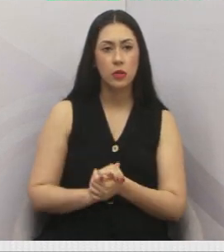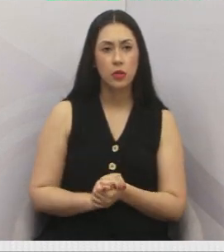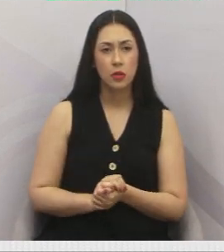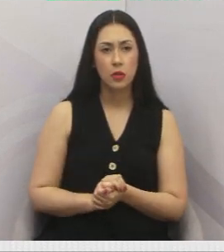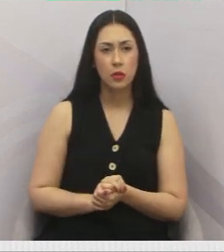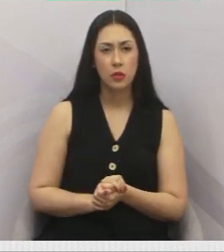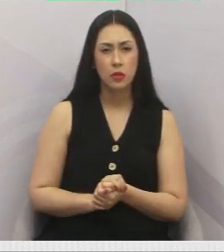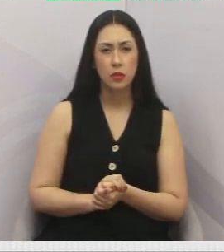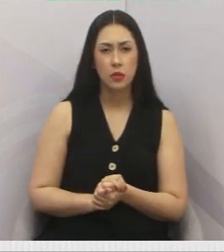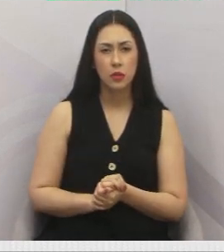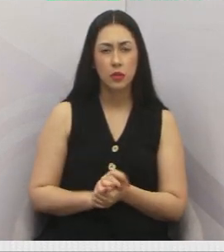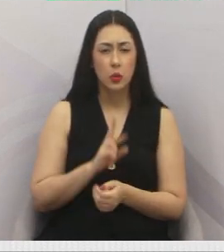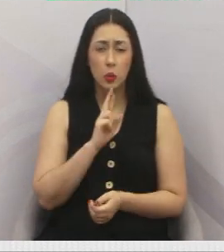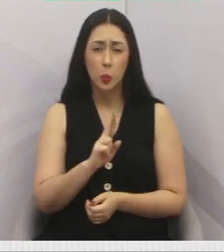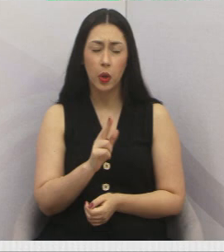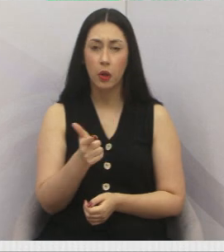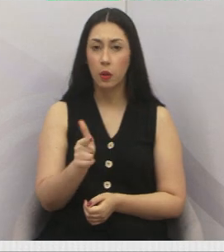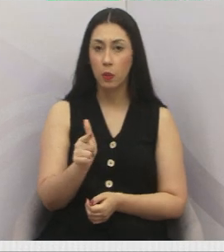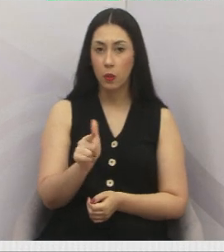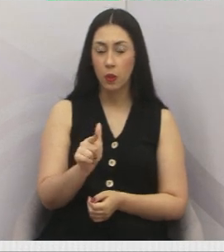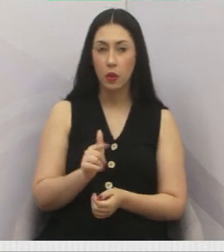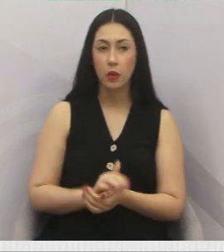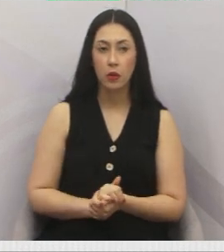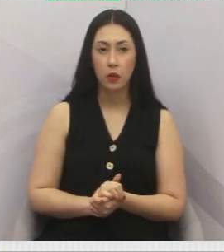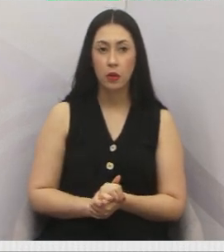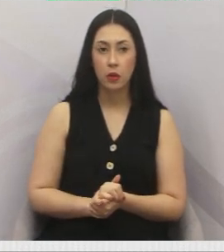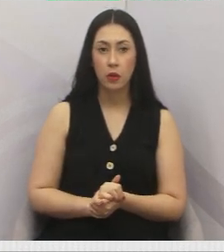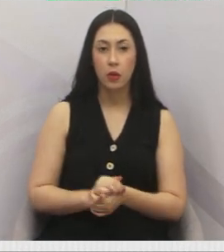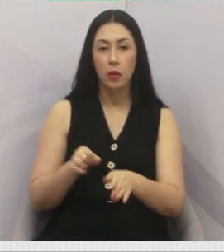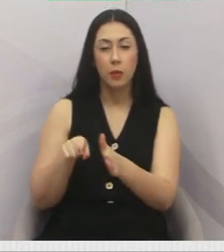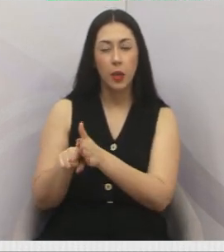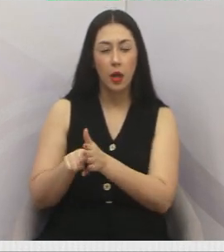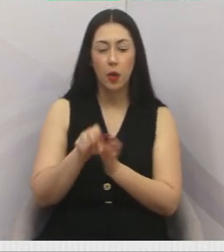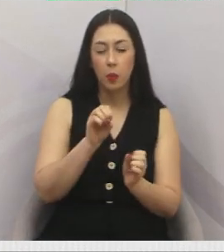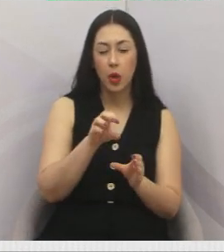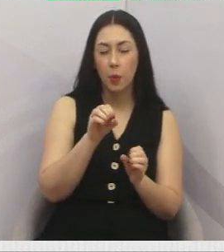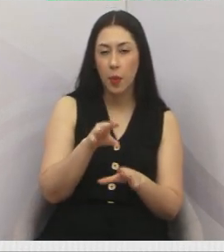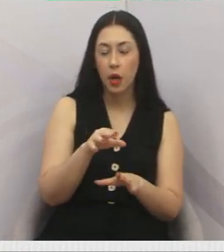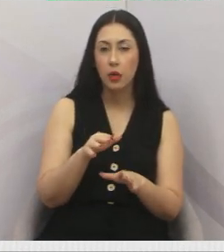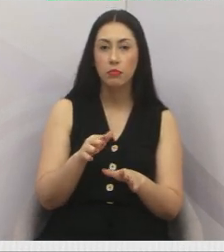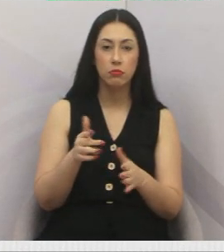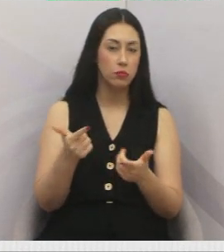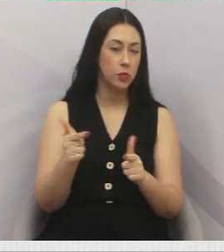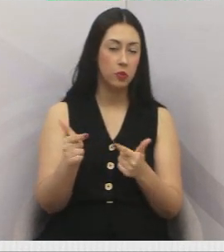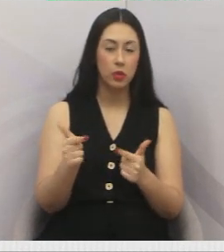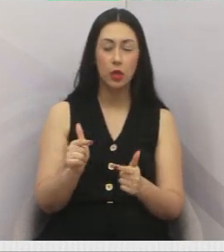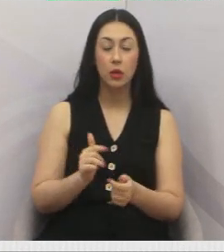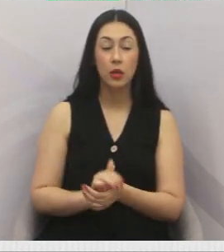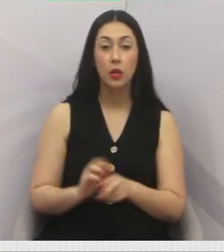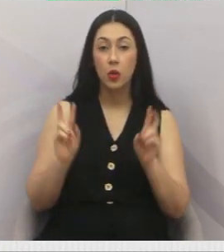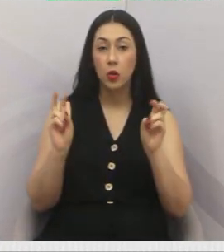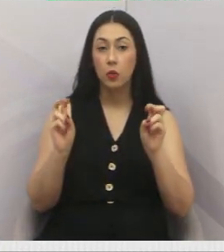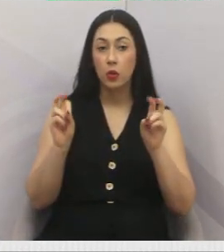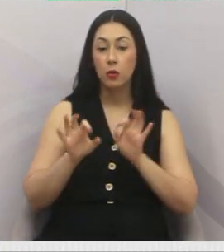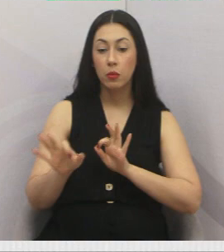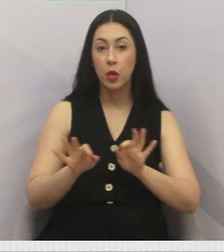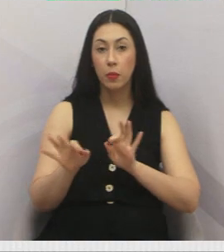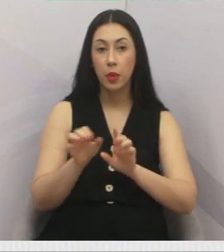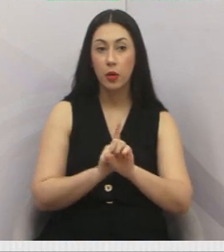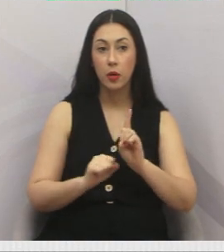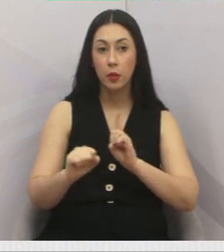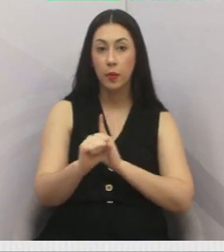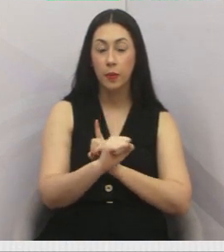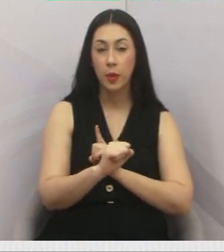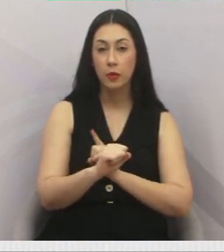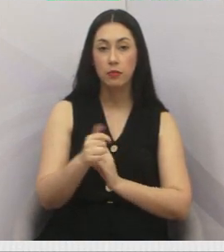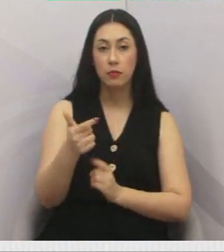parcialmente inconclusivo. Segmento Entidades Acadêmicas de Pesquisa, em branco. Segmento Organização da Sociedade Civil,